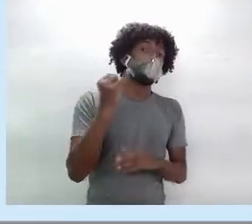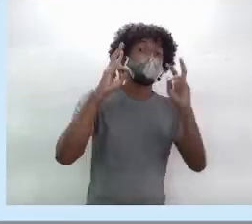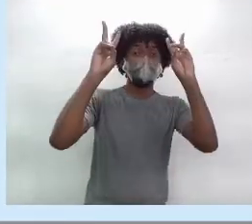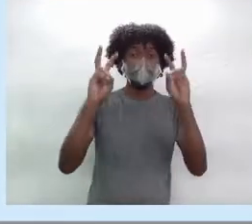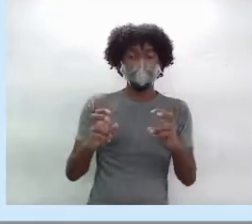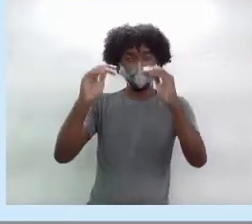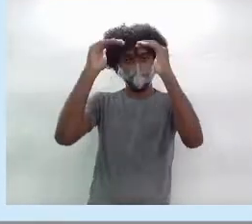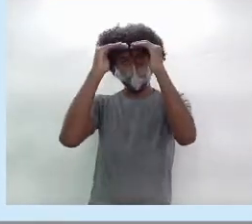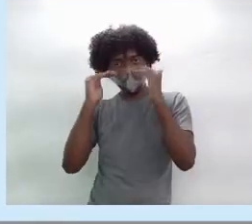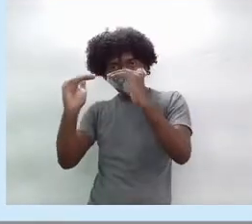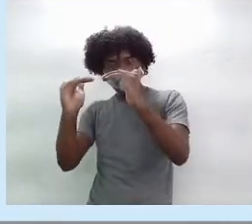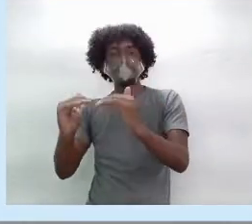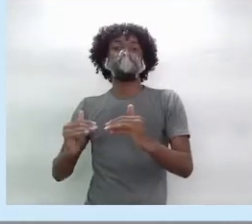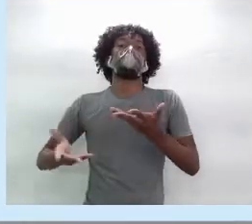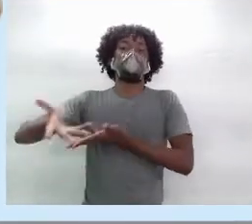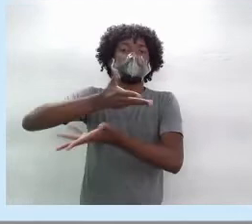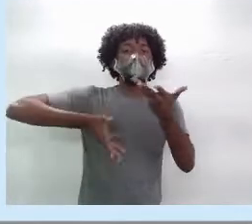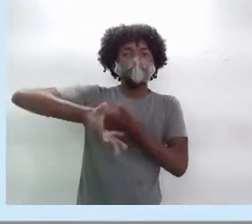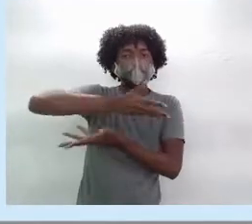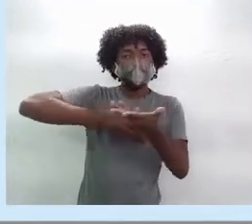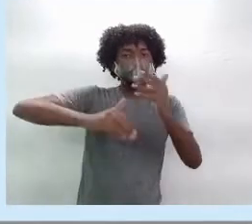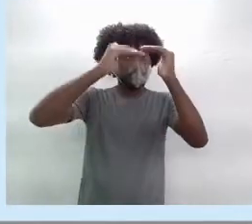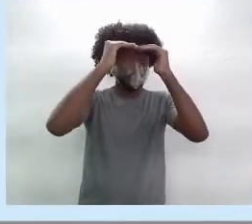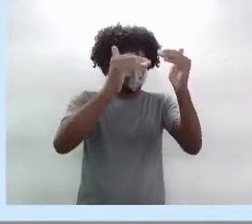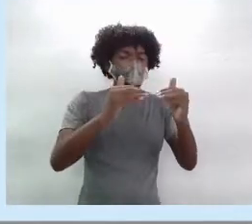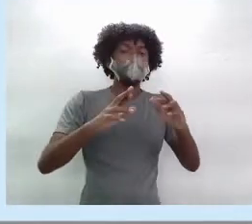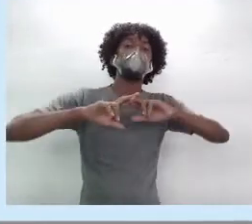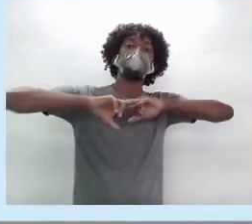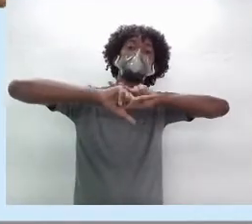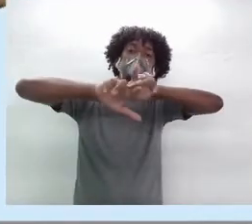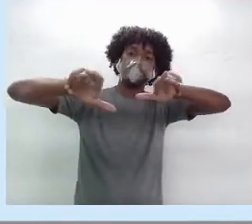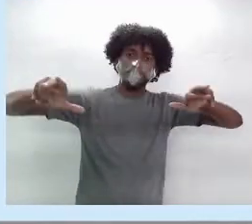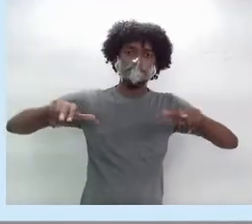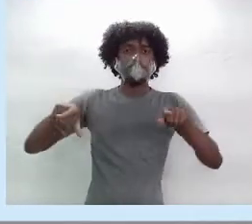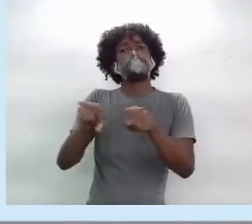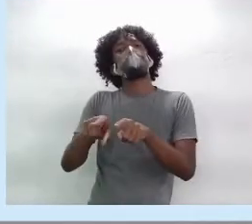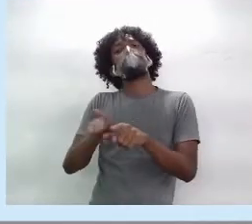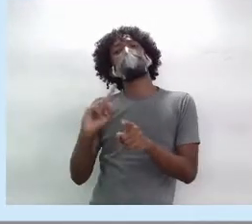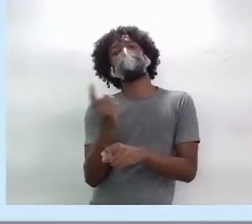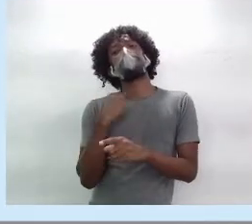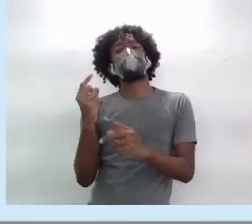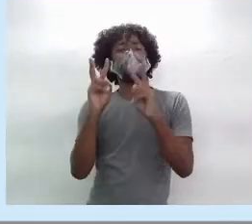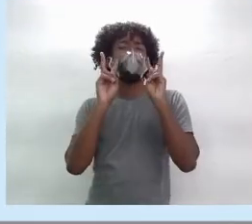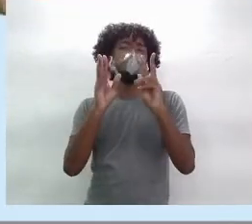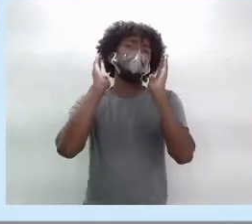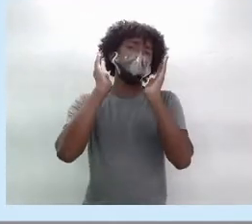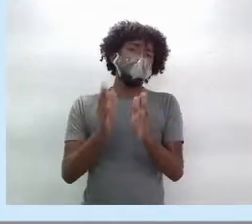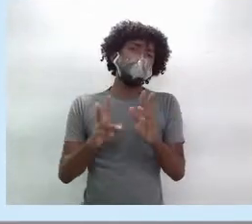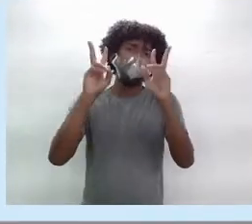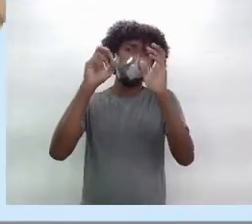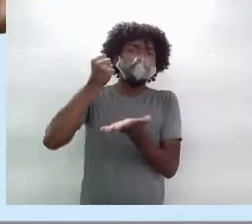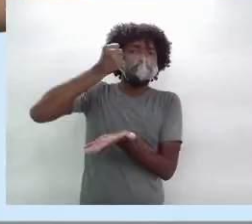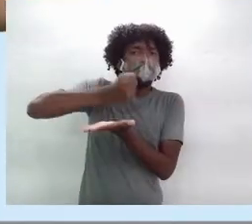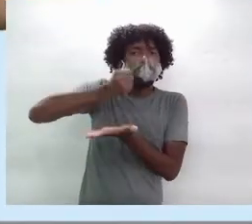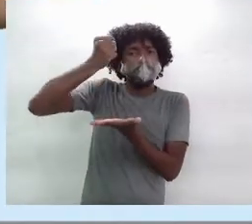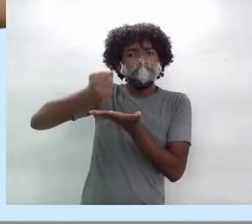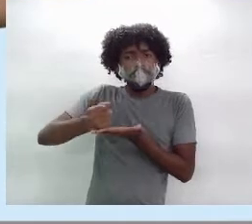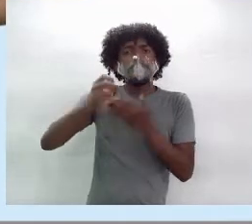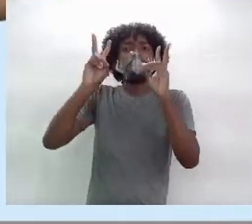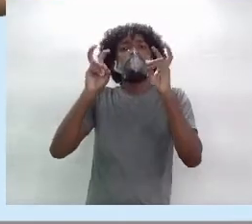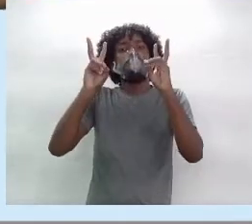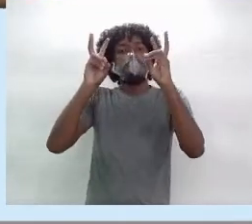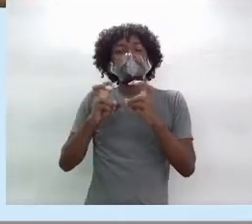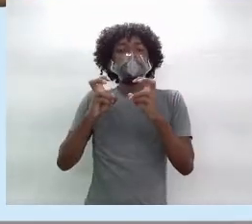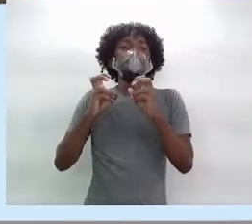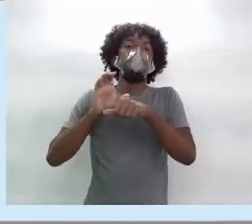respeito, da pluralidade, respeito à diferença. E também nós vimos documentos como a Constituição Federal